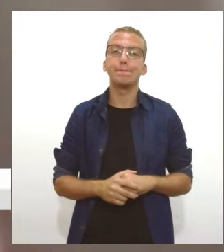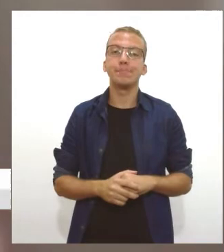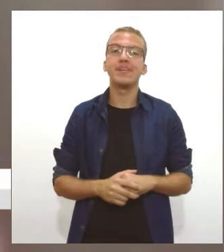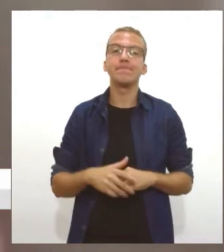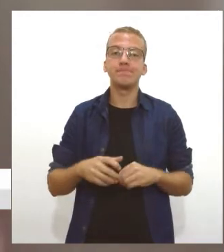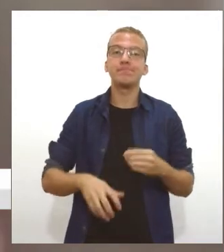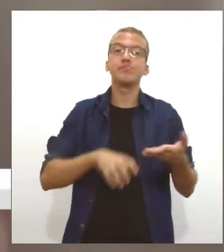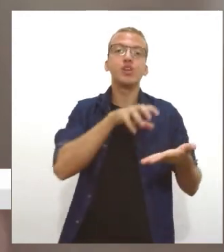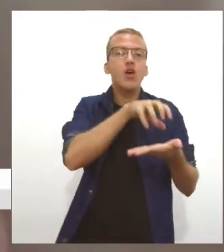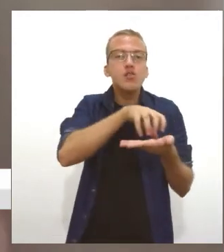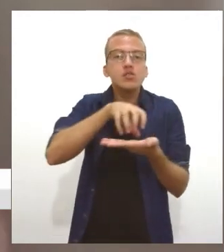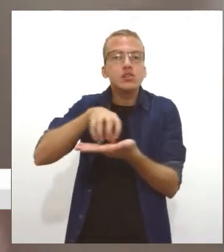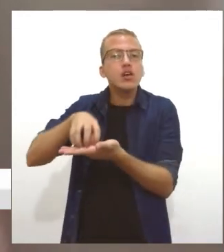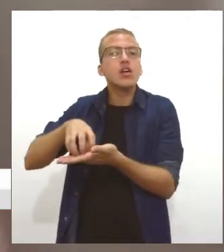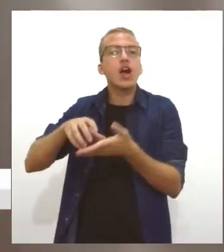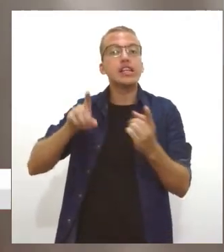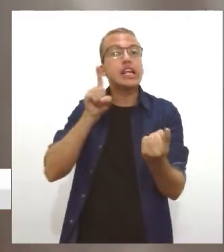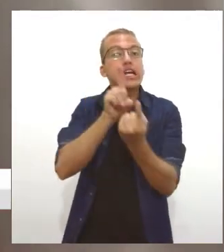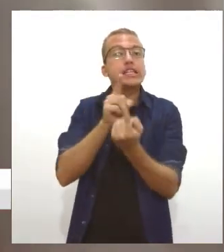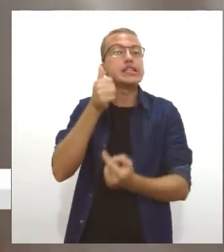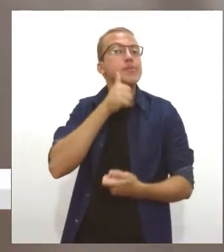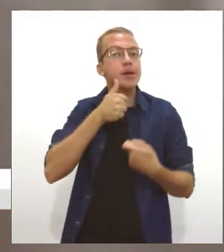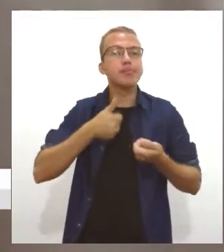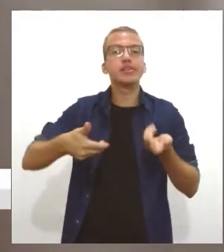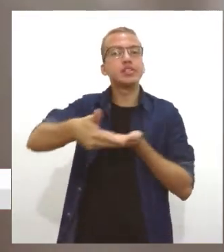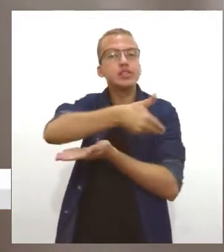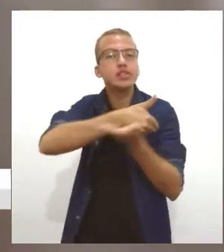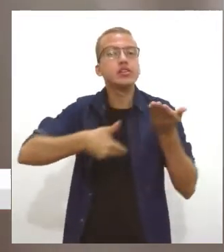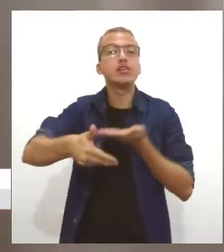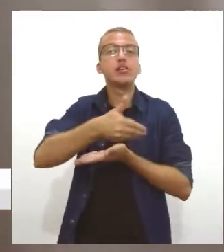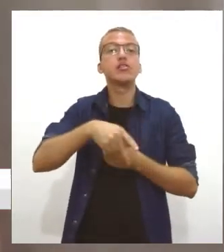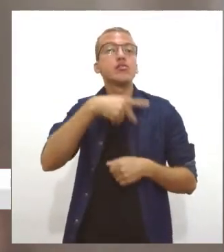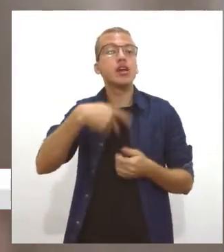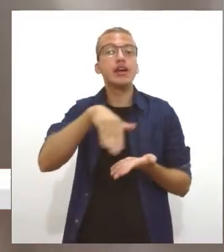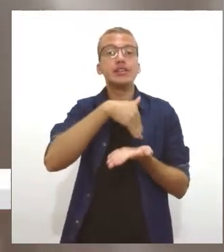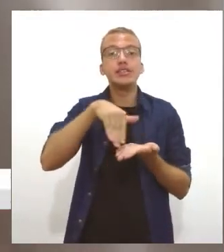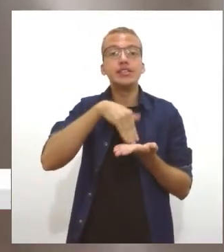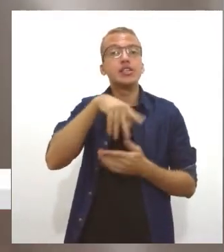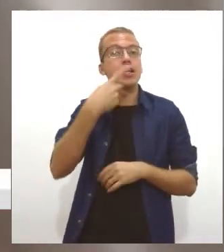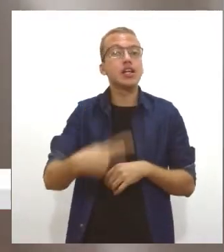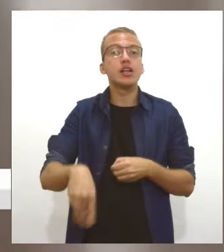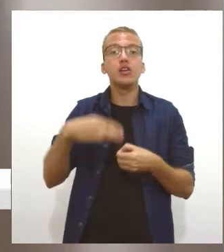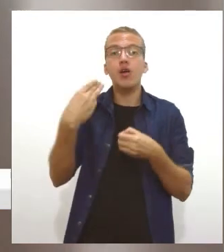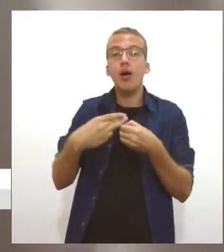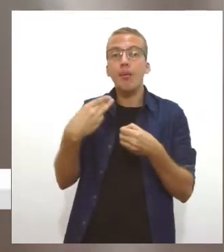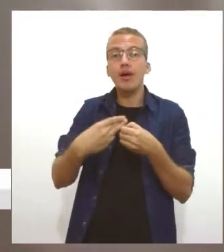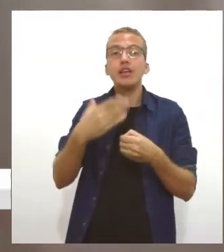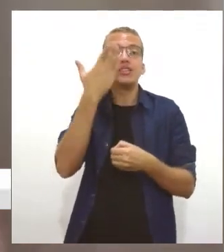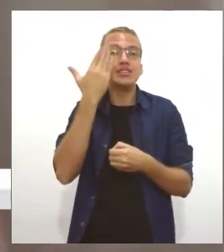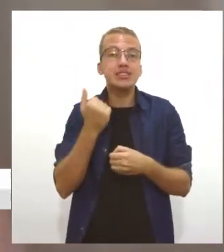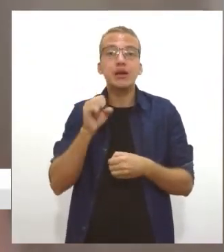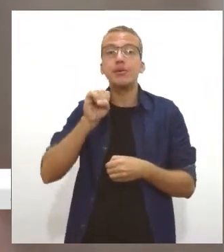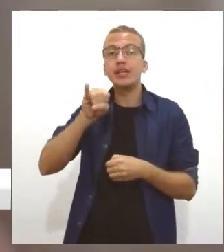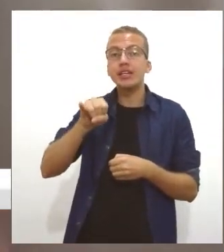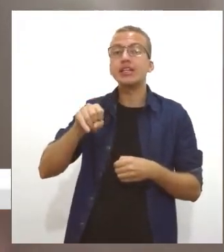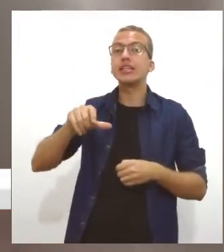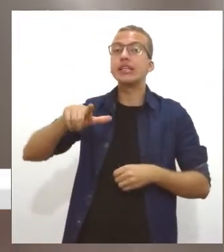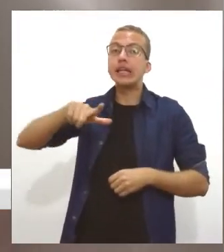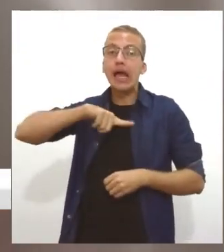a rede, efetivamente. Uhum. Porque a secretaria nossa aqui do município só vai saber que existe ali uma mulher vítima que